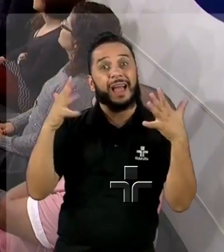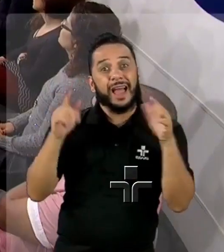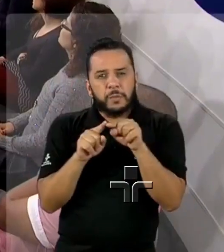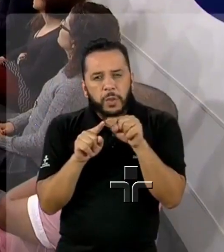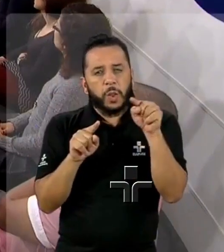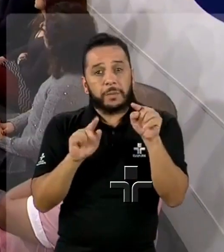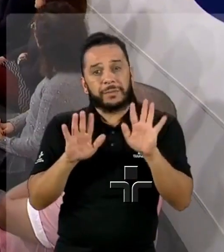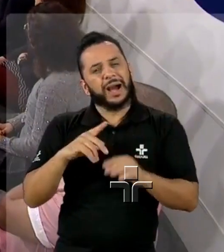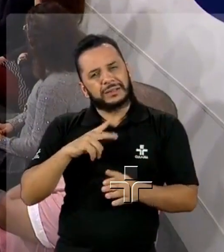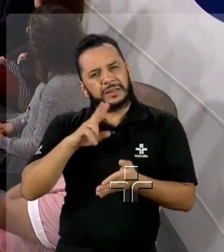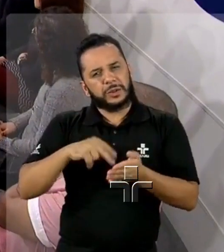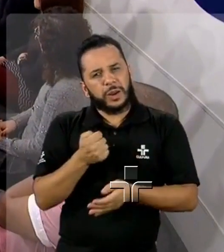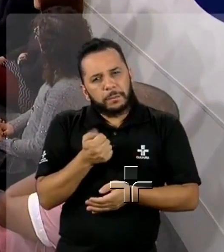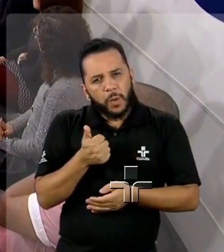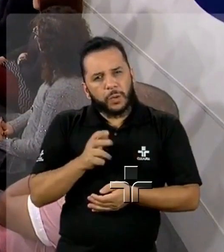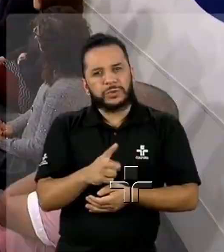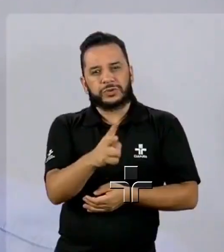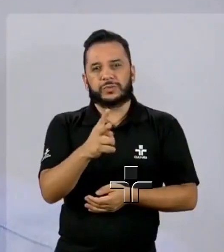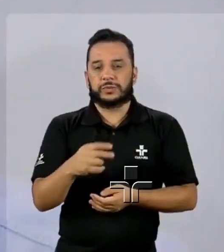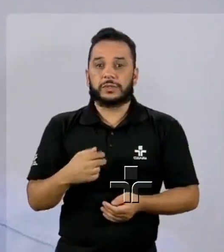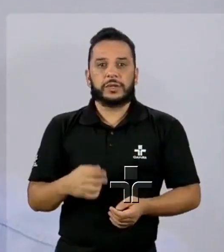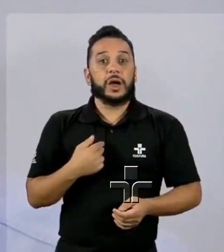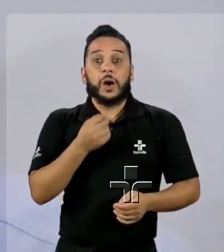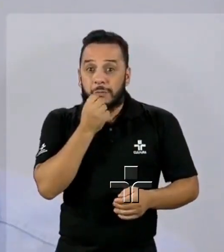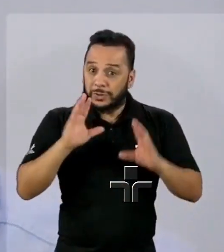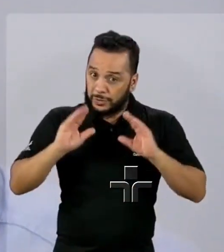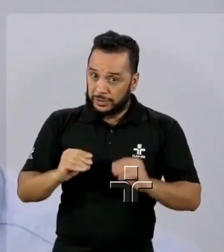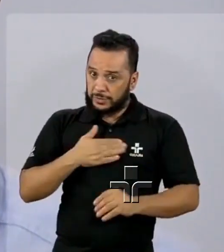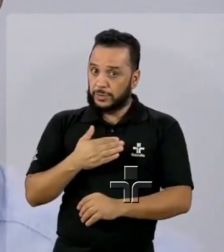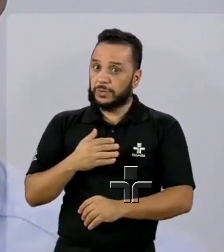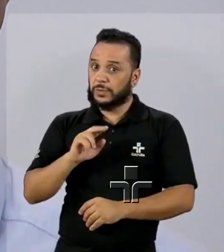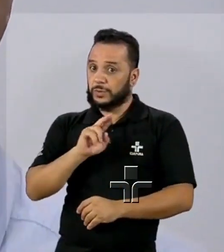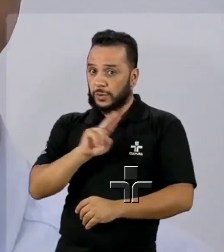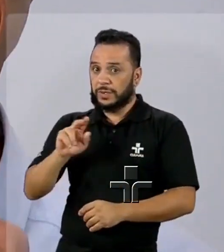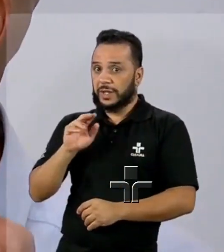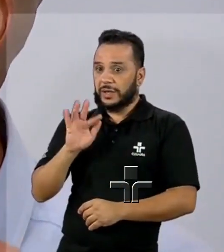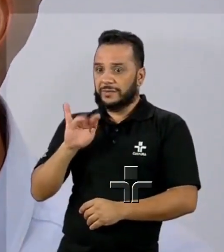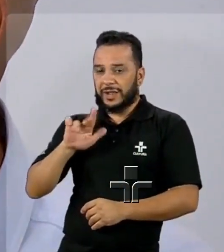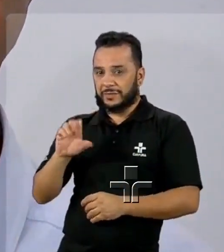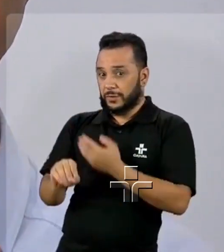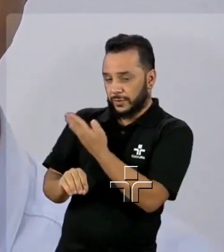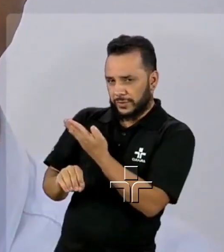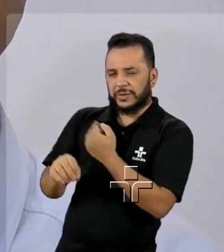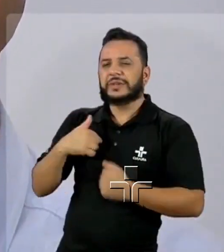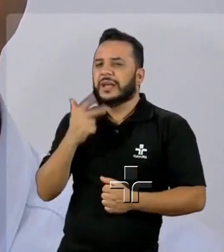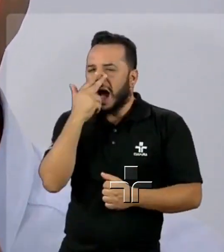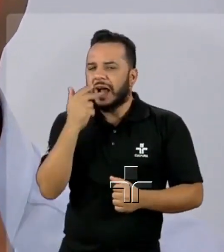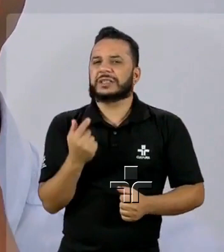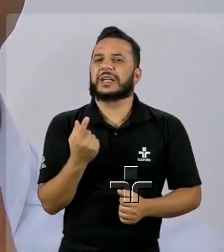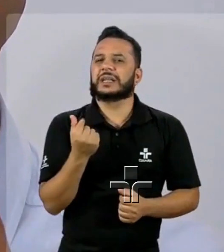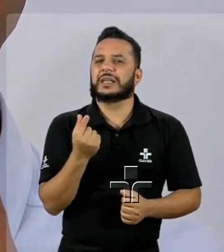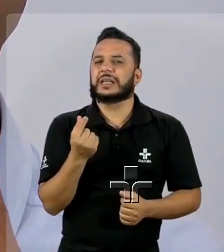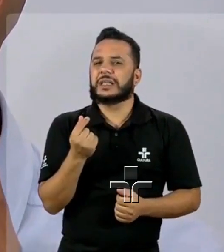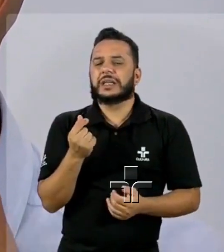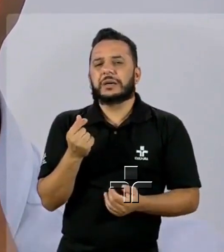Né? Mais uma pergunta, seu nome? Boa noite, meu nome é Flávio. Queria fazer uma pergunta para os dois. Você acha que o preço do livro não é um